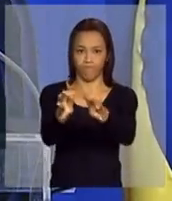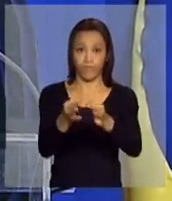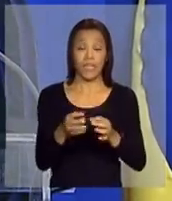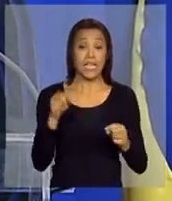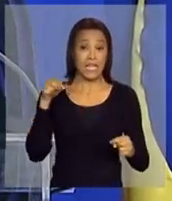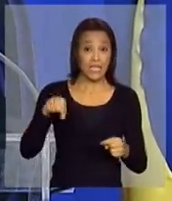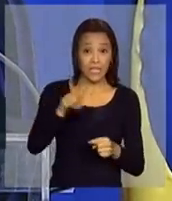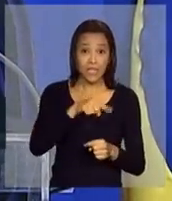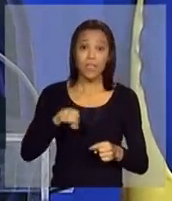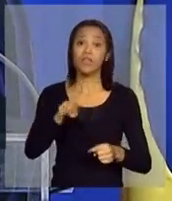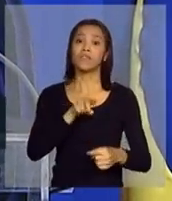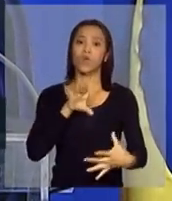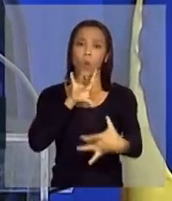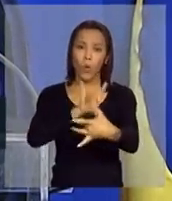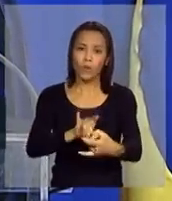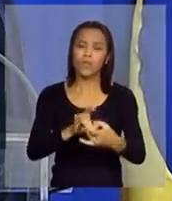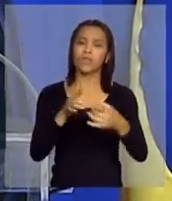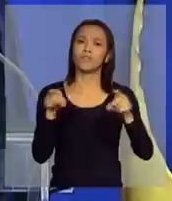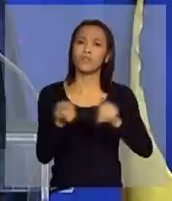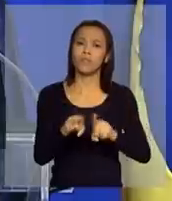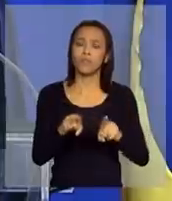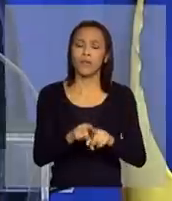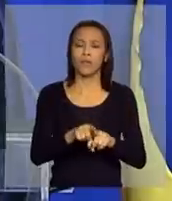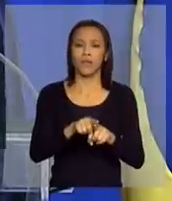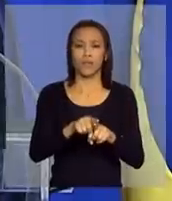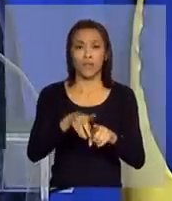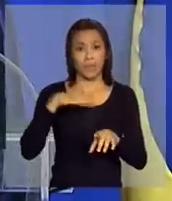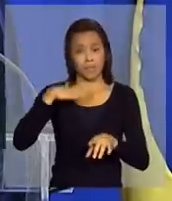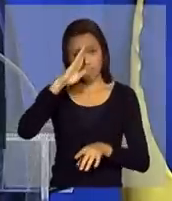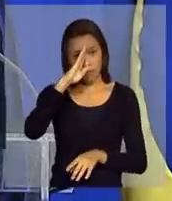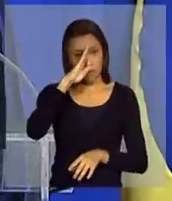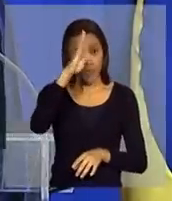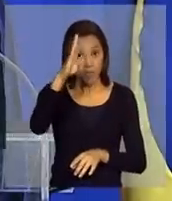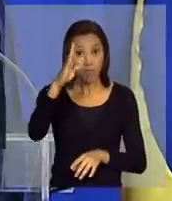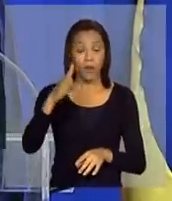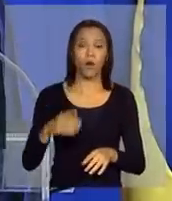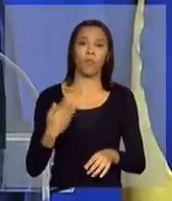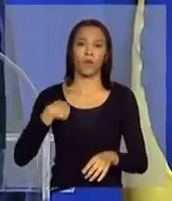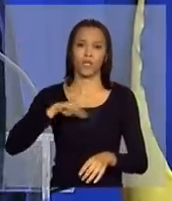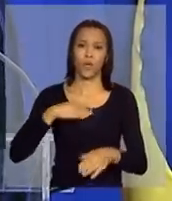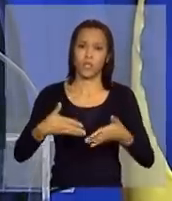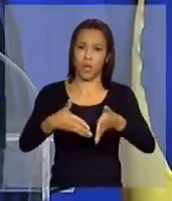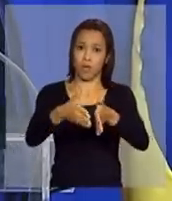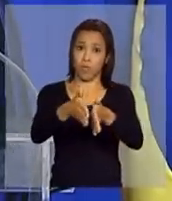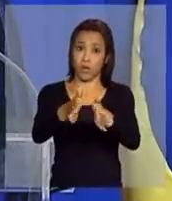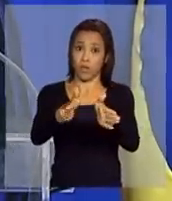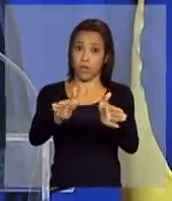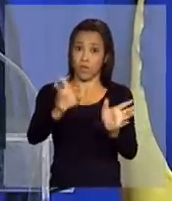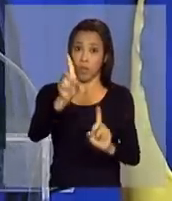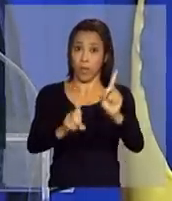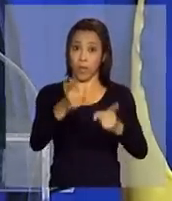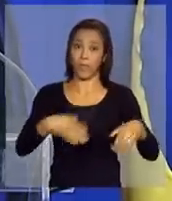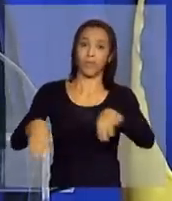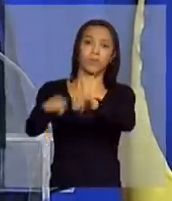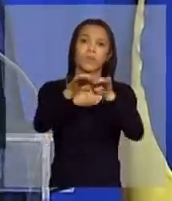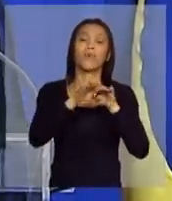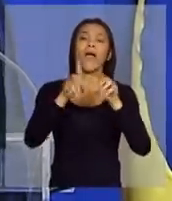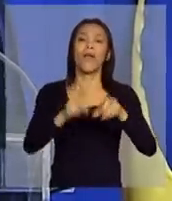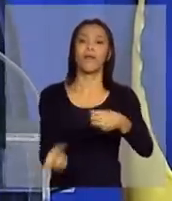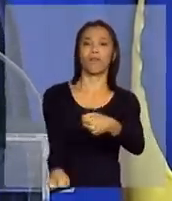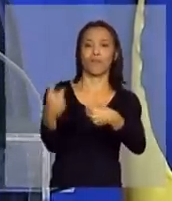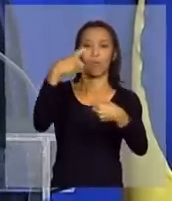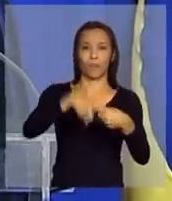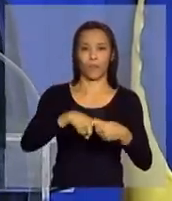também consideramos que um elemento fundamental da ampliação da nossa competitividade é a cooperação